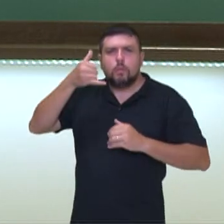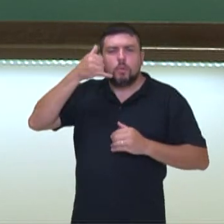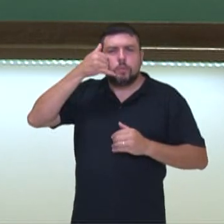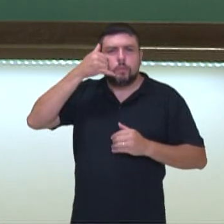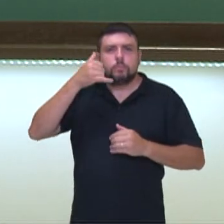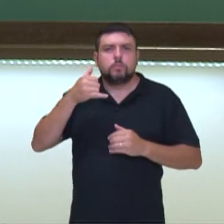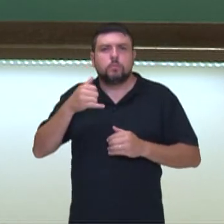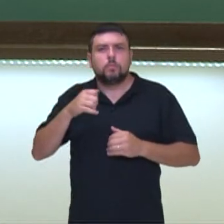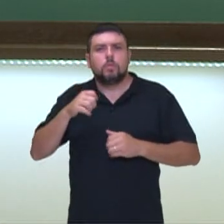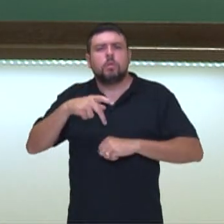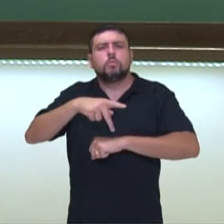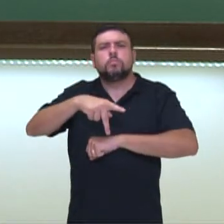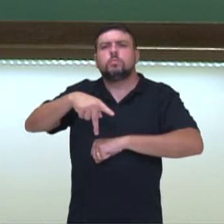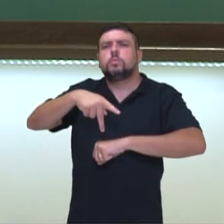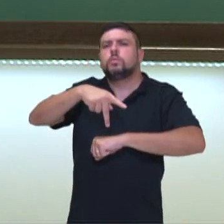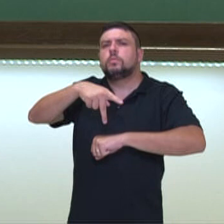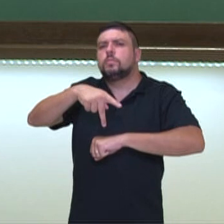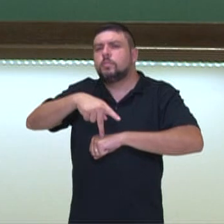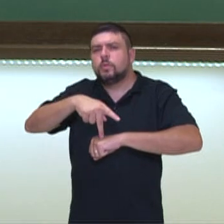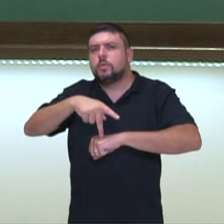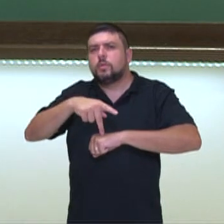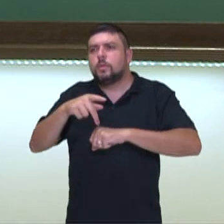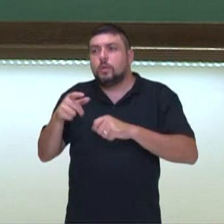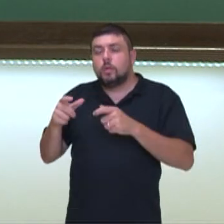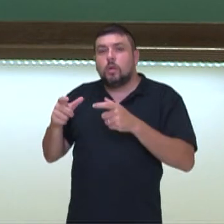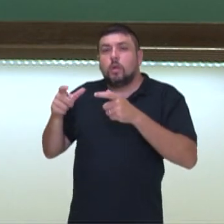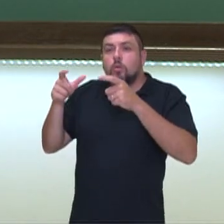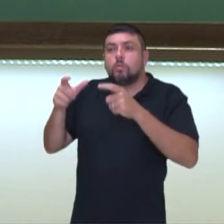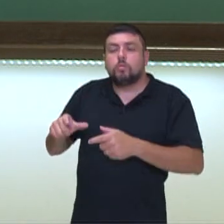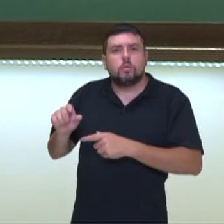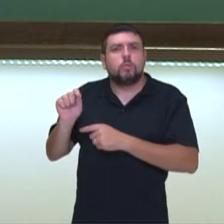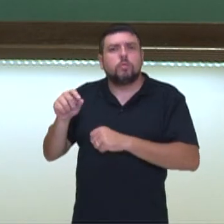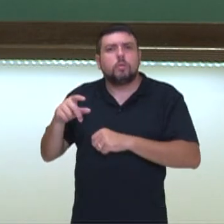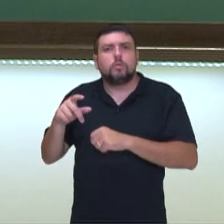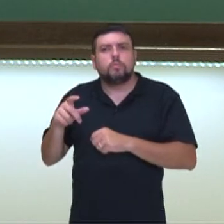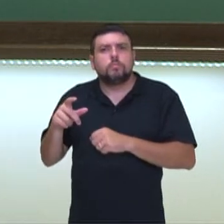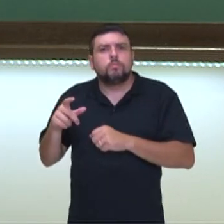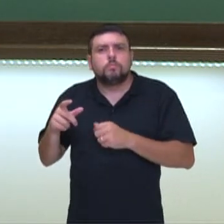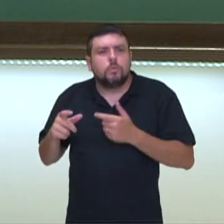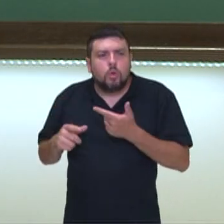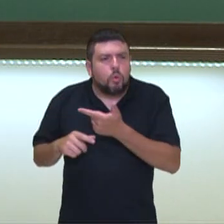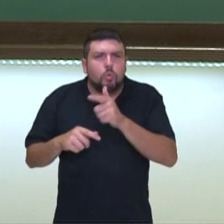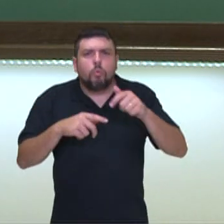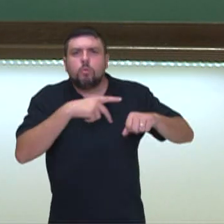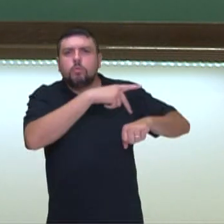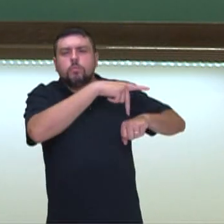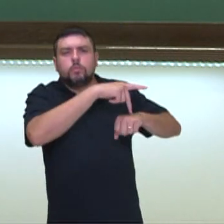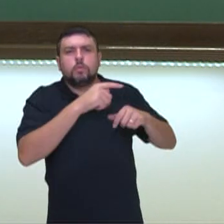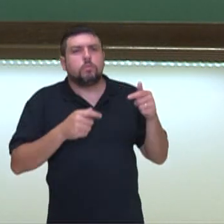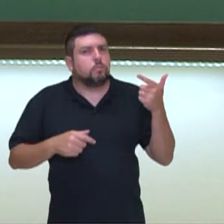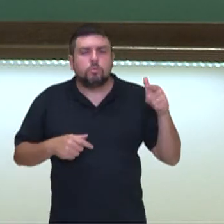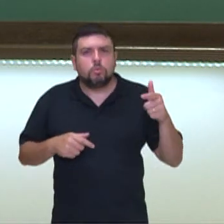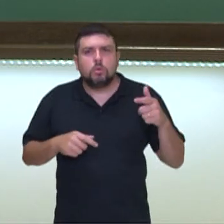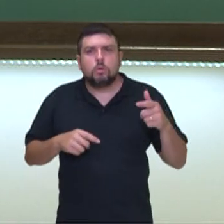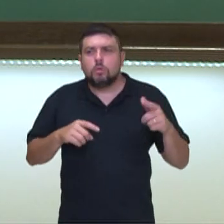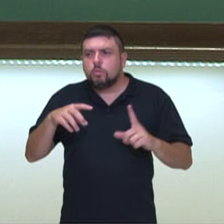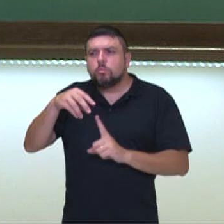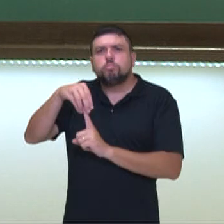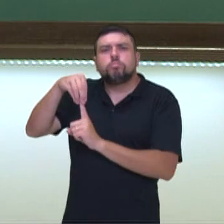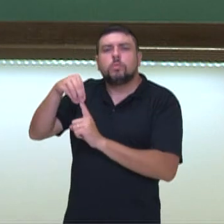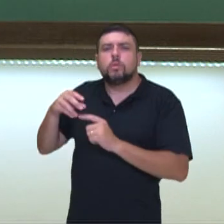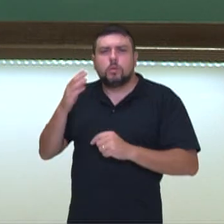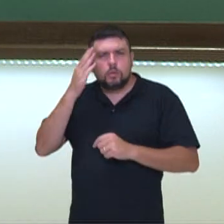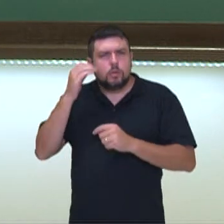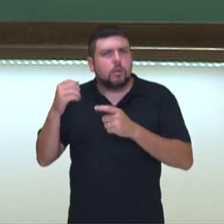bem típica de um local no mundo, bem característico, não tem nenhum outro local no mundo essa cabine. Você sabe adivinhar onde